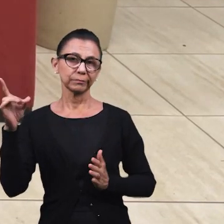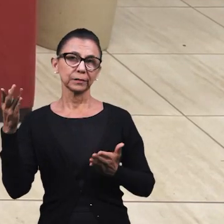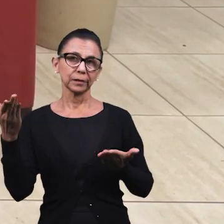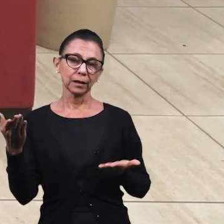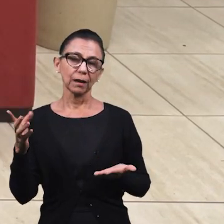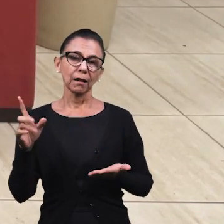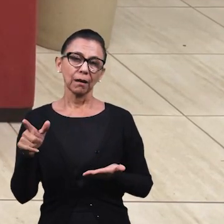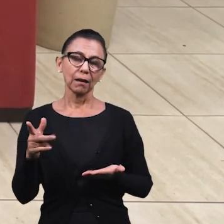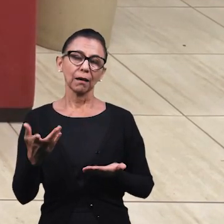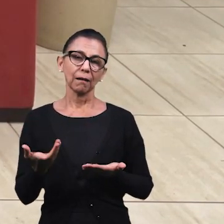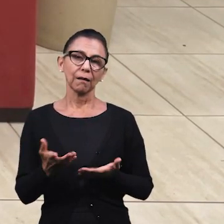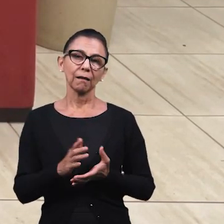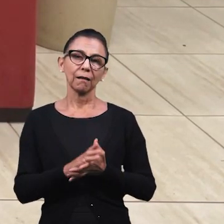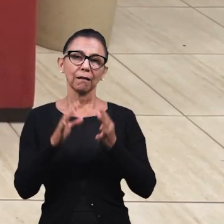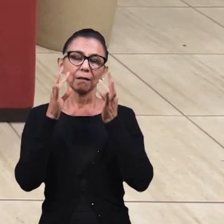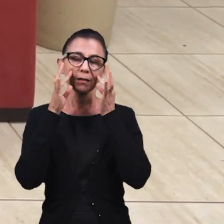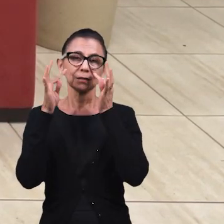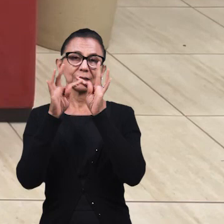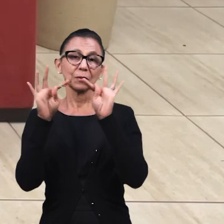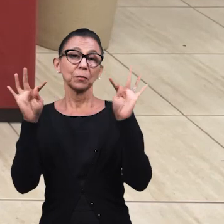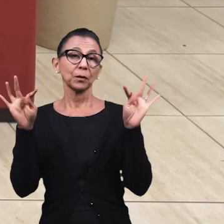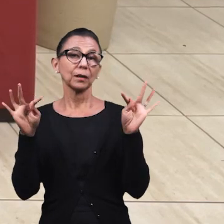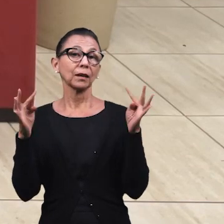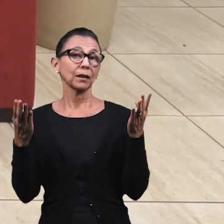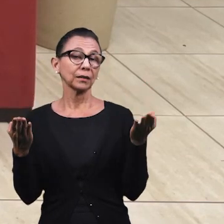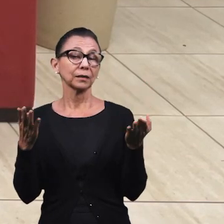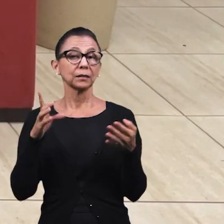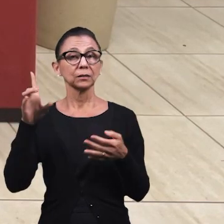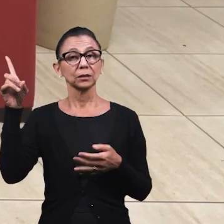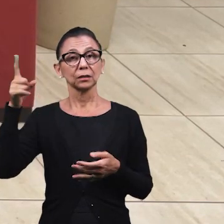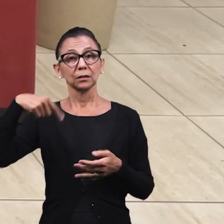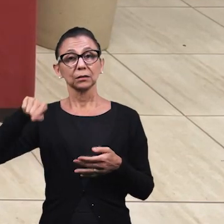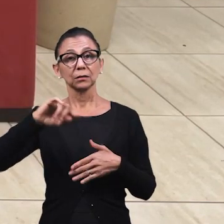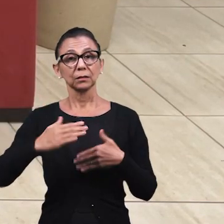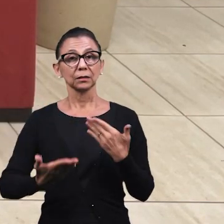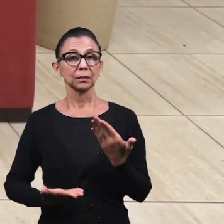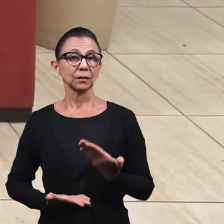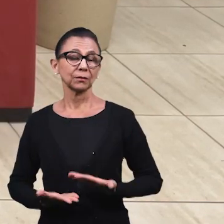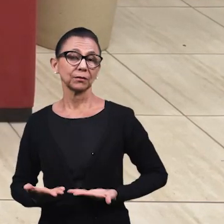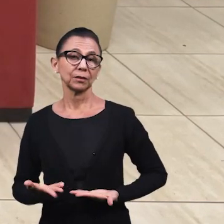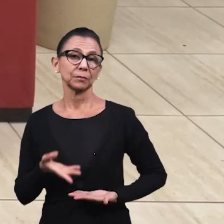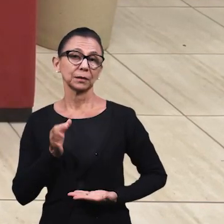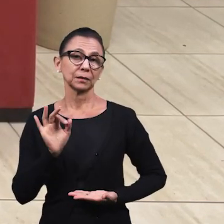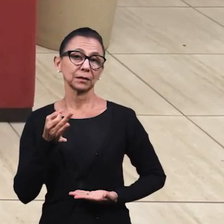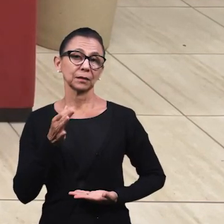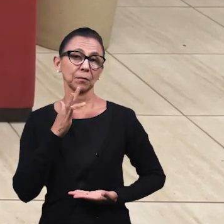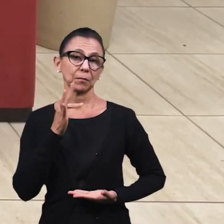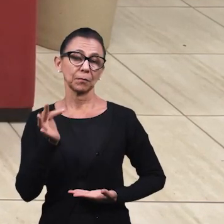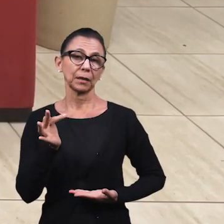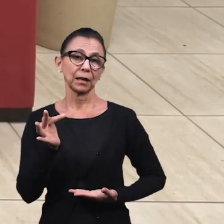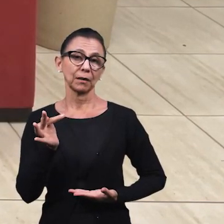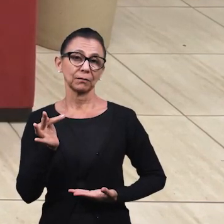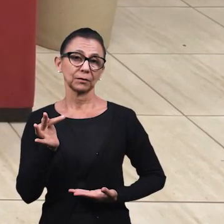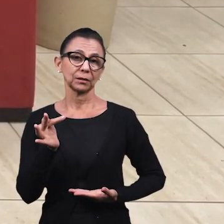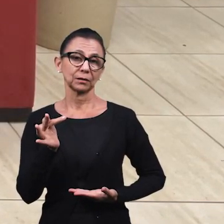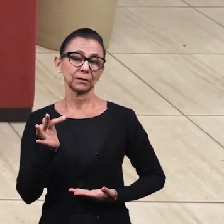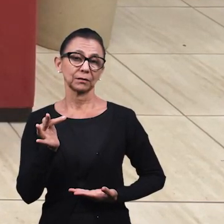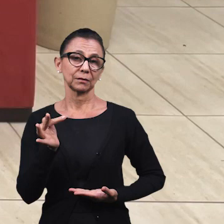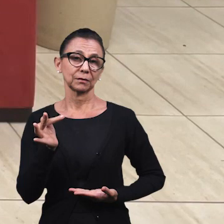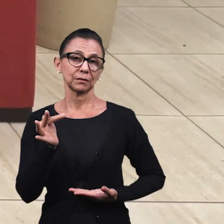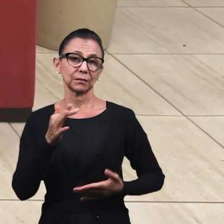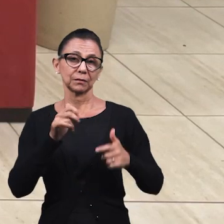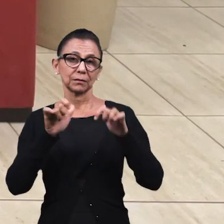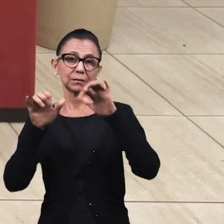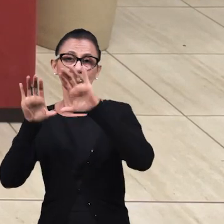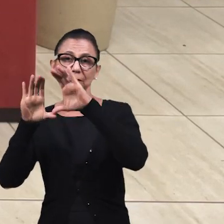do Senhor, de demonstrar, testemunhar, né, do Deus a quem nós servimos, tendo a certeza que em breve nós